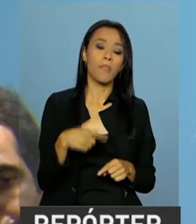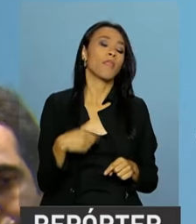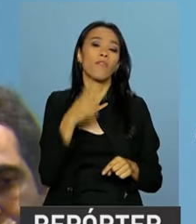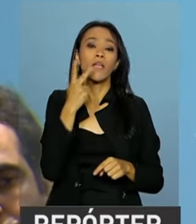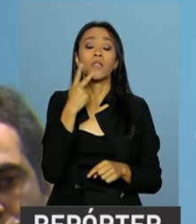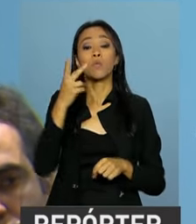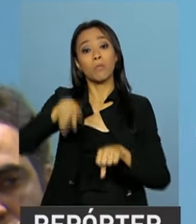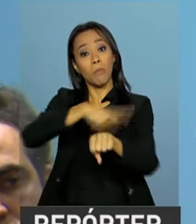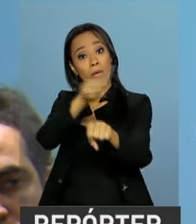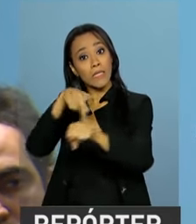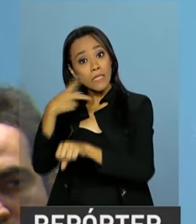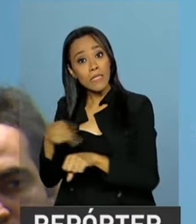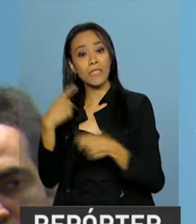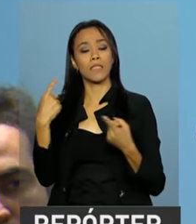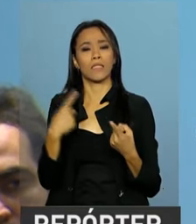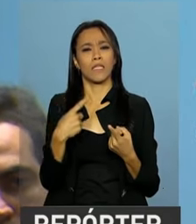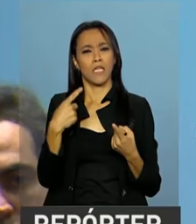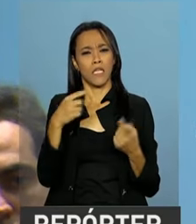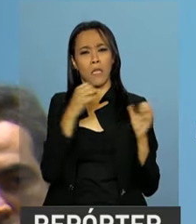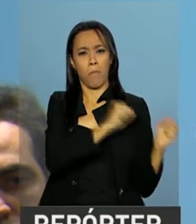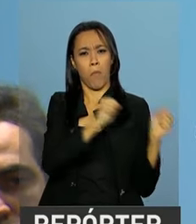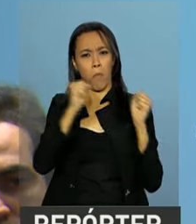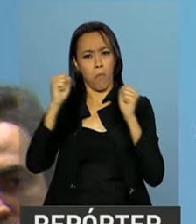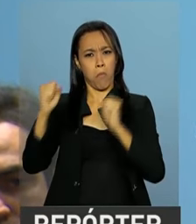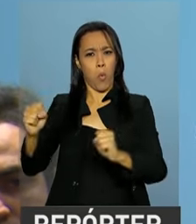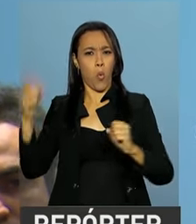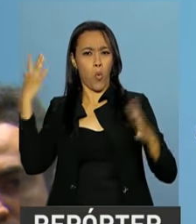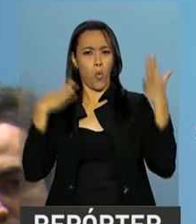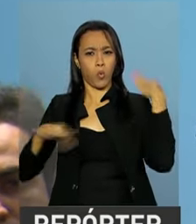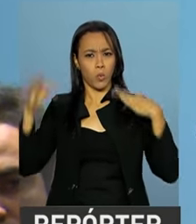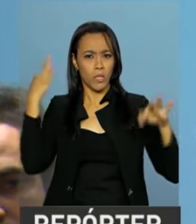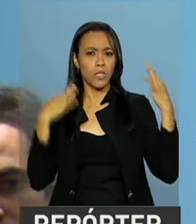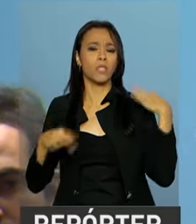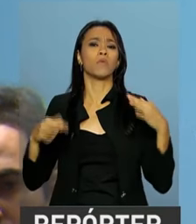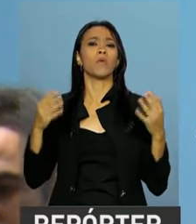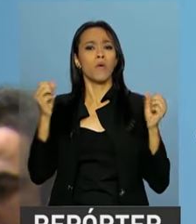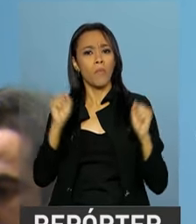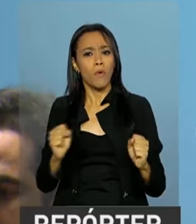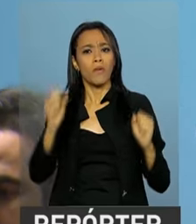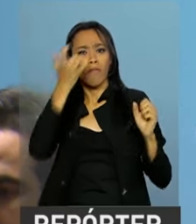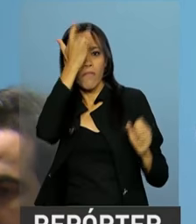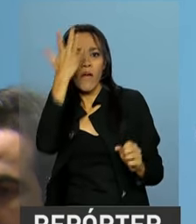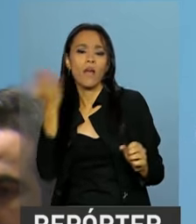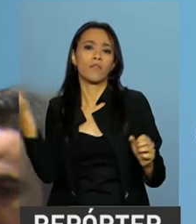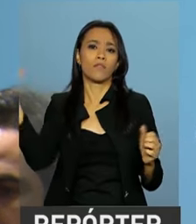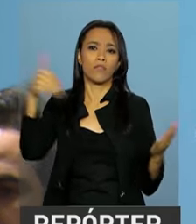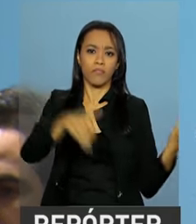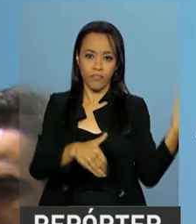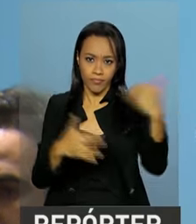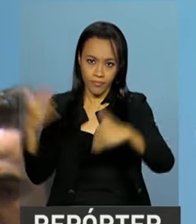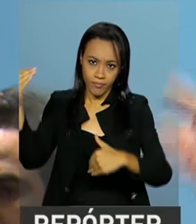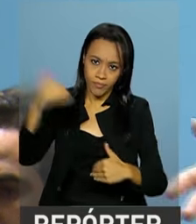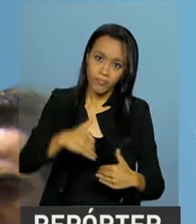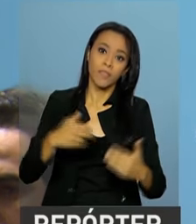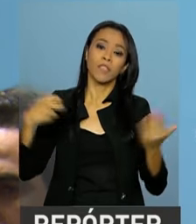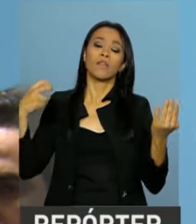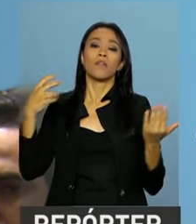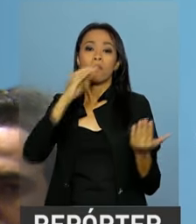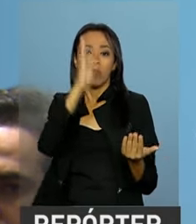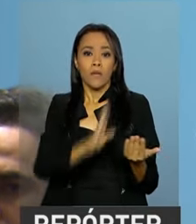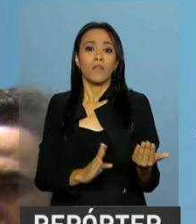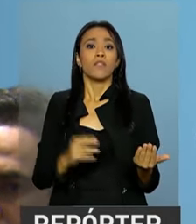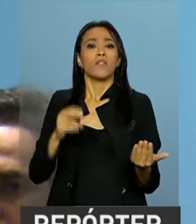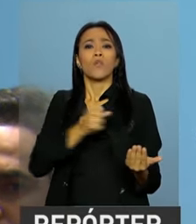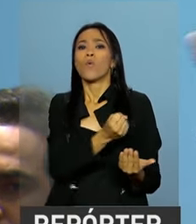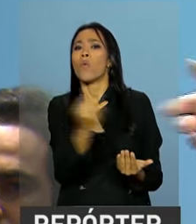potencial turístico, grandes exportadores de turistas, possam ter essa política de facilitação. Nós já temos liberação de vistos em cerca de